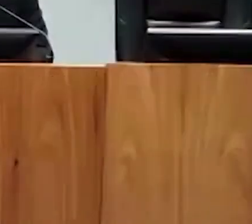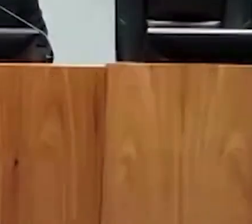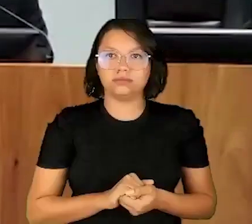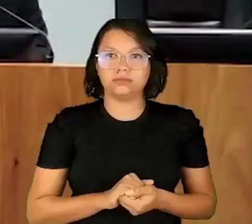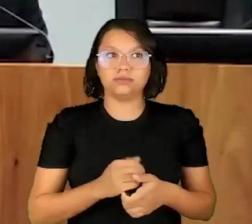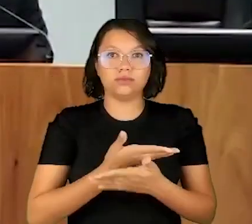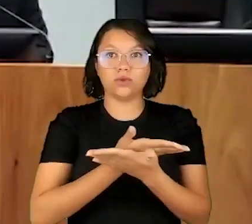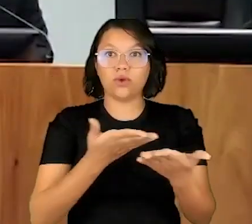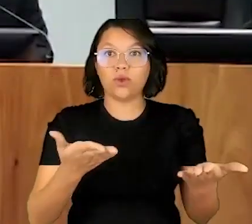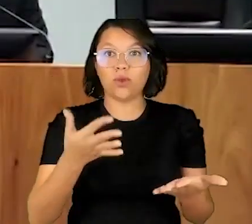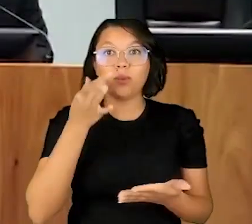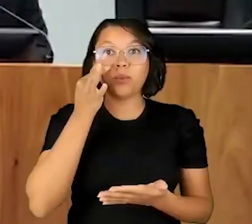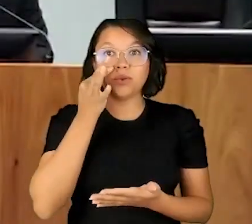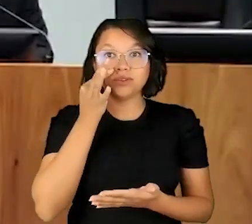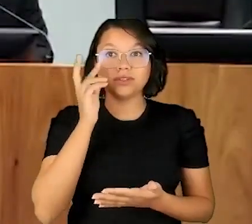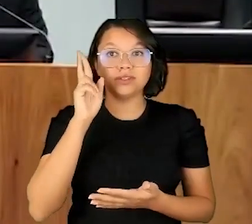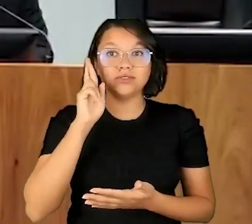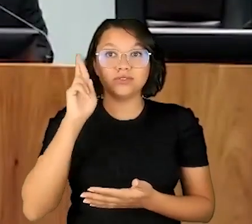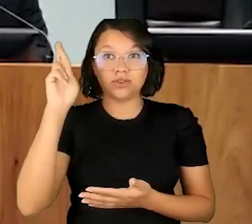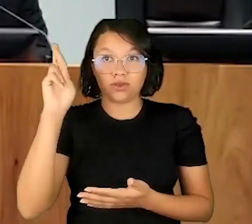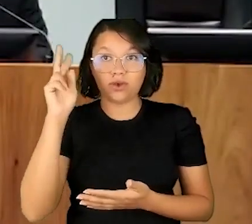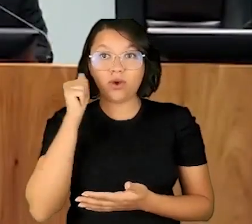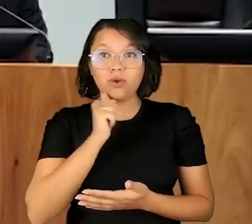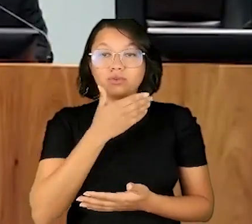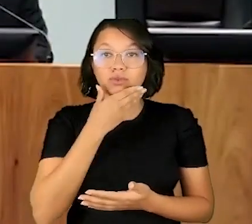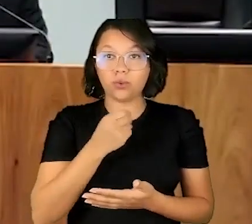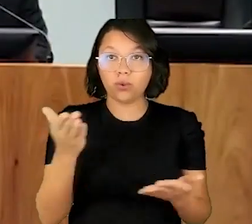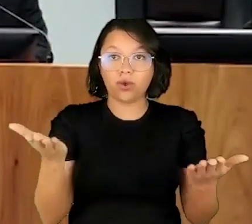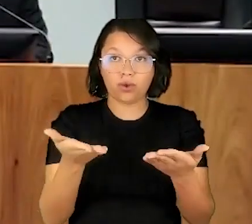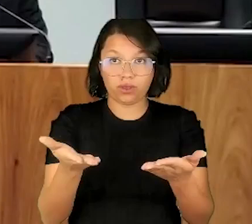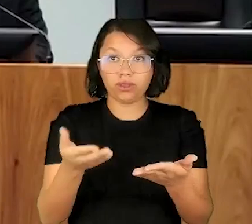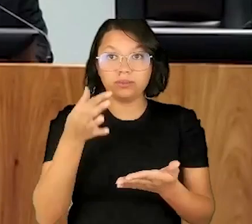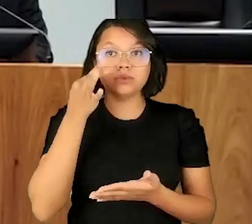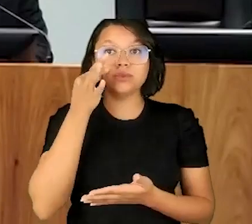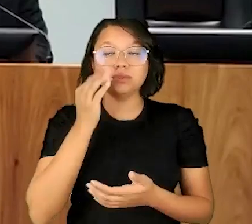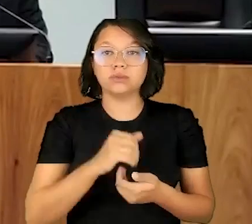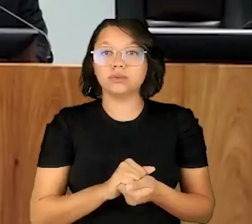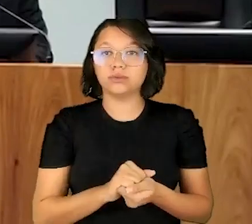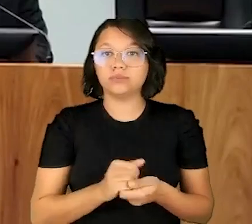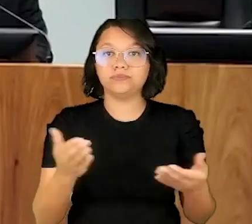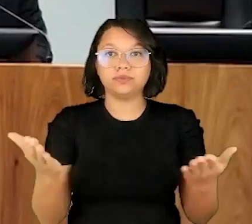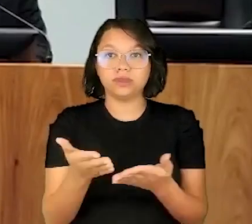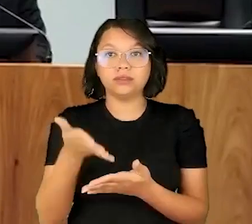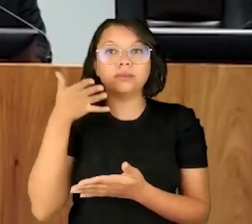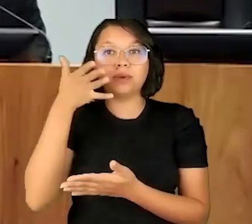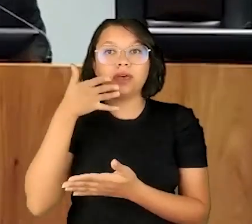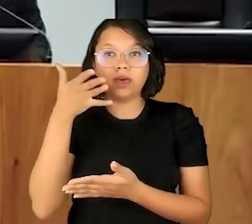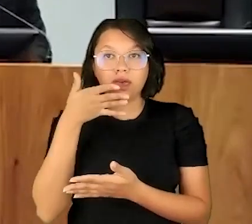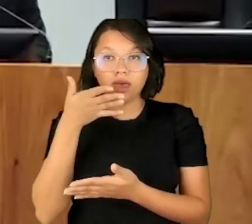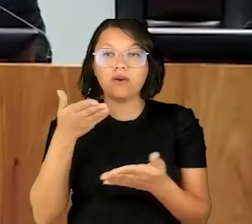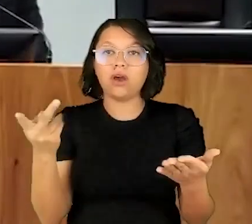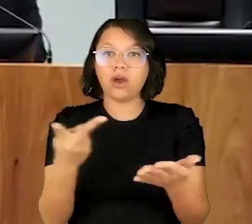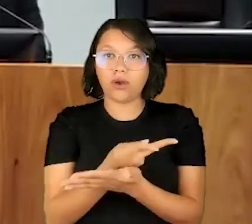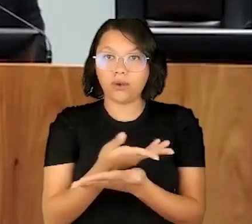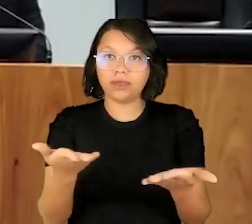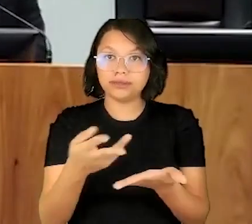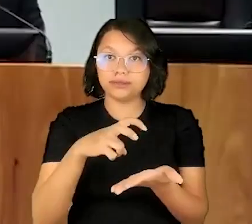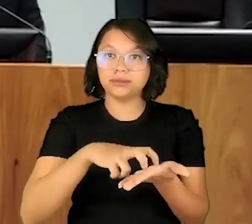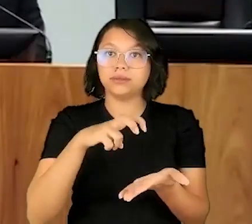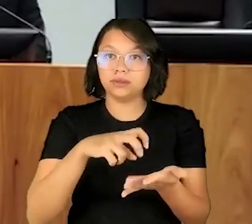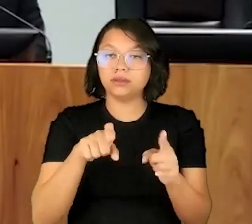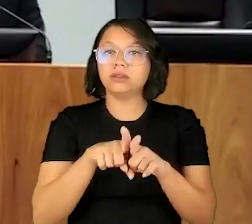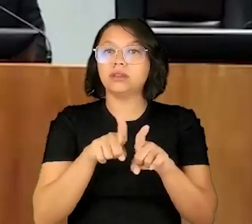Todos os presentes, senhoras e senhores que estão presencialmente nessa palestra que será ministrada nessa manhã e também os que